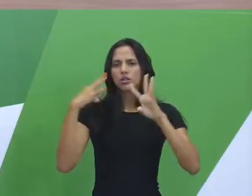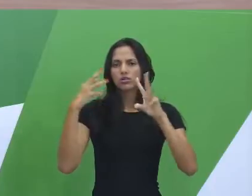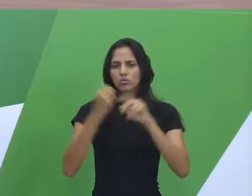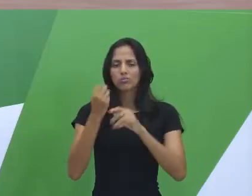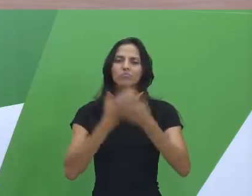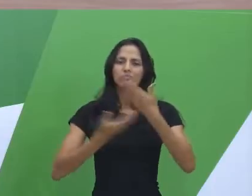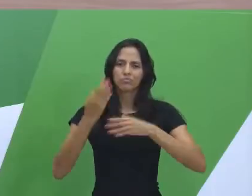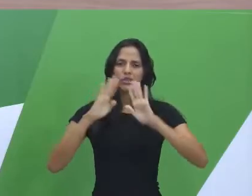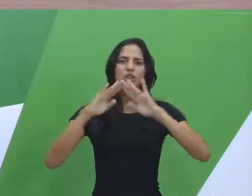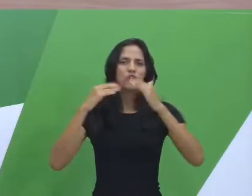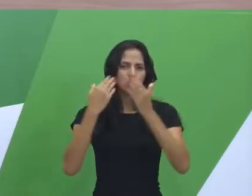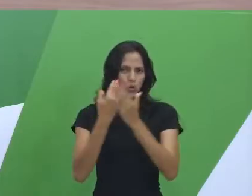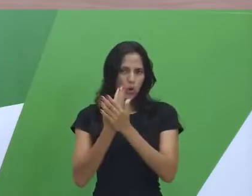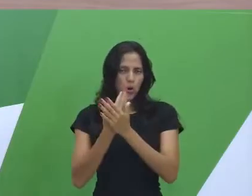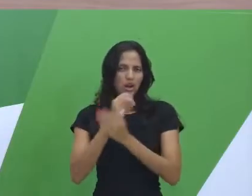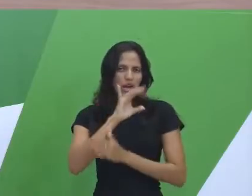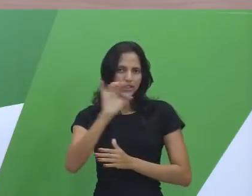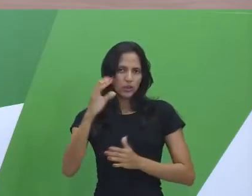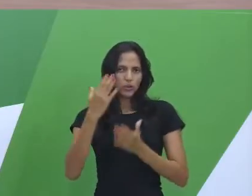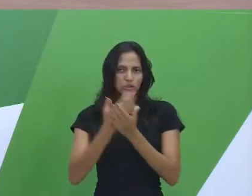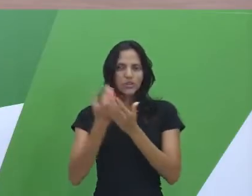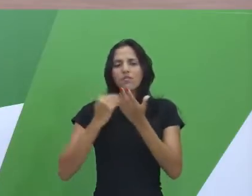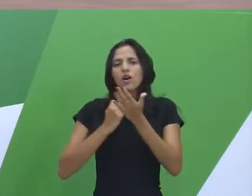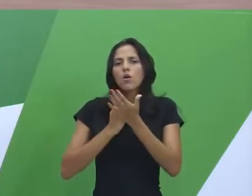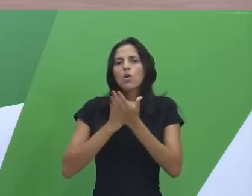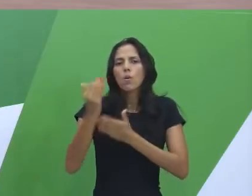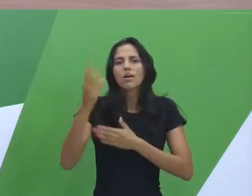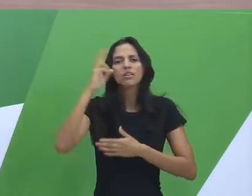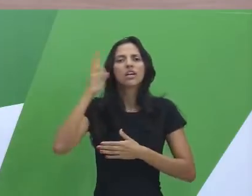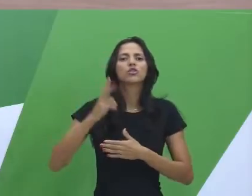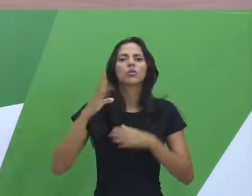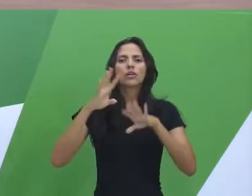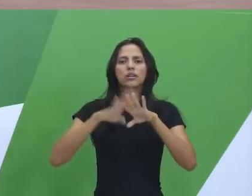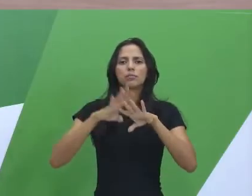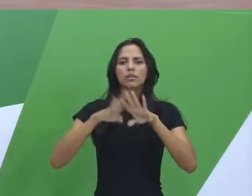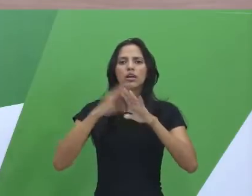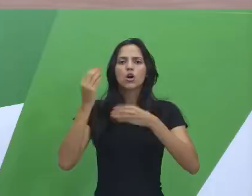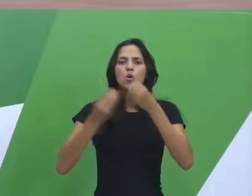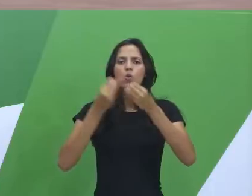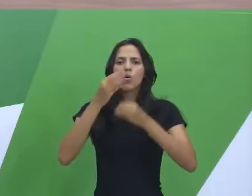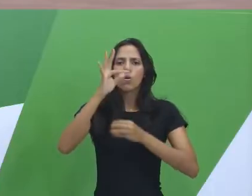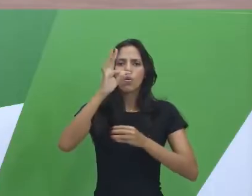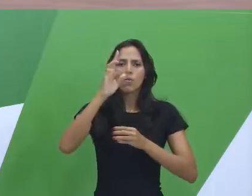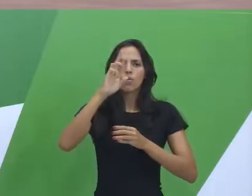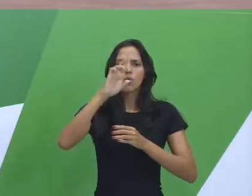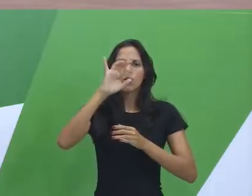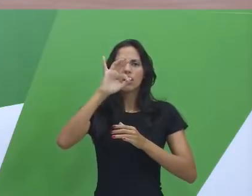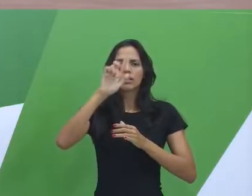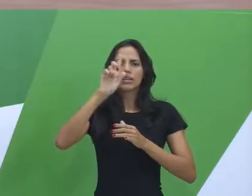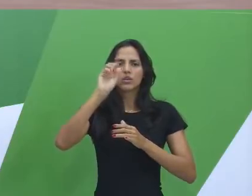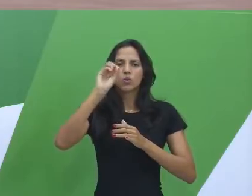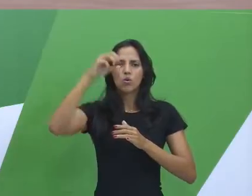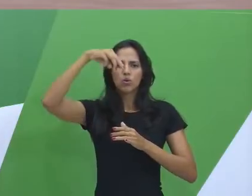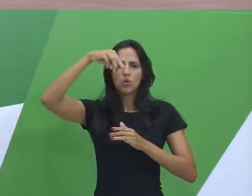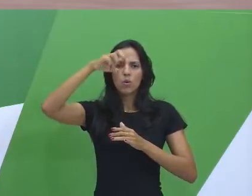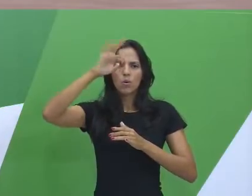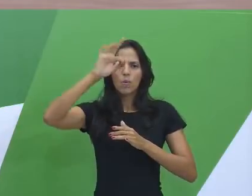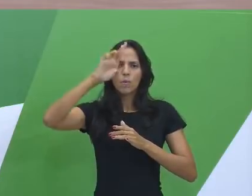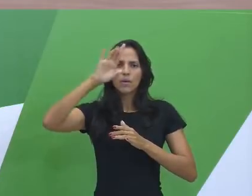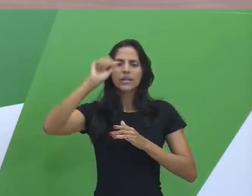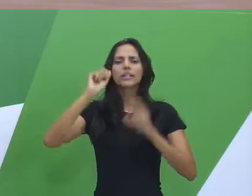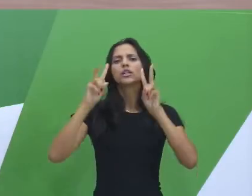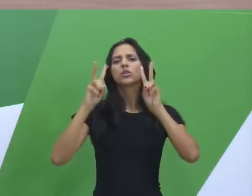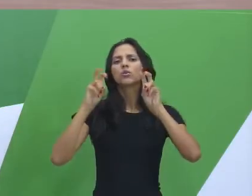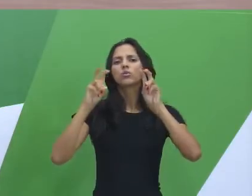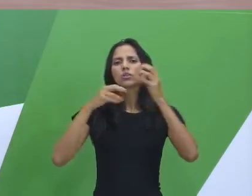sua escola. Então, vamos iniciar com um pouco de história. Será que a trigonometria ela veio de tão próximo